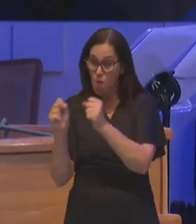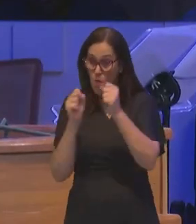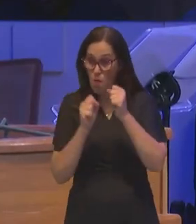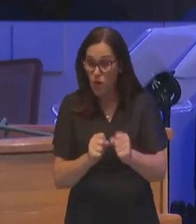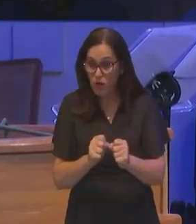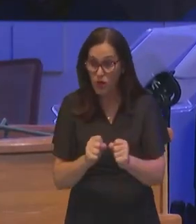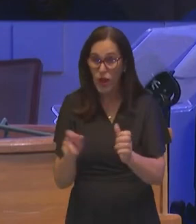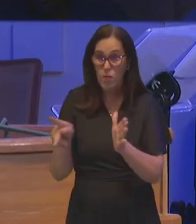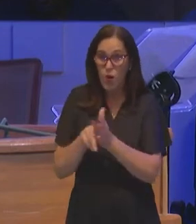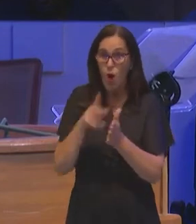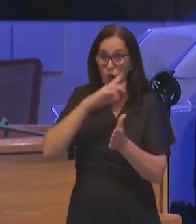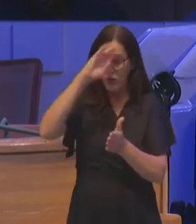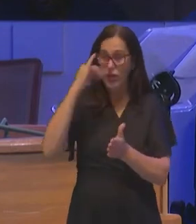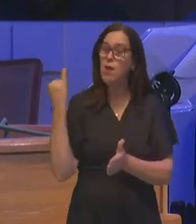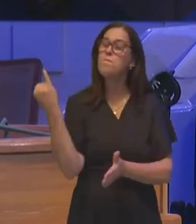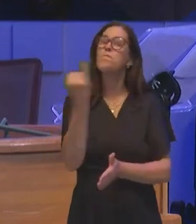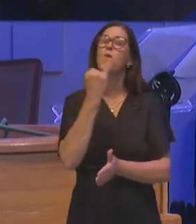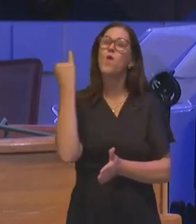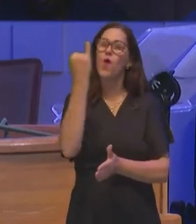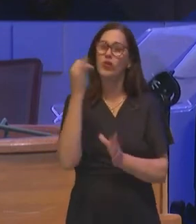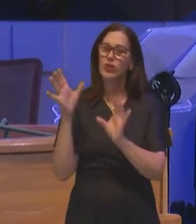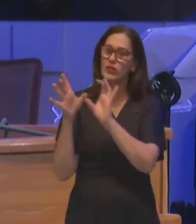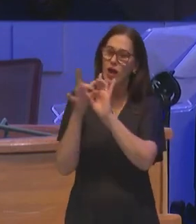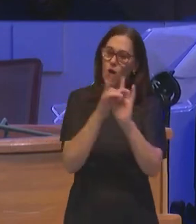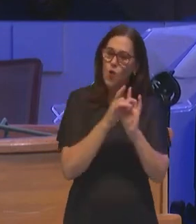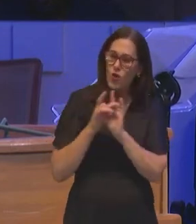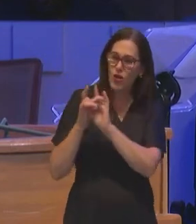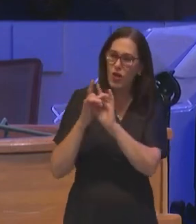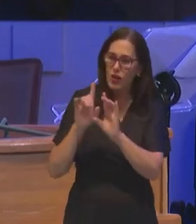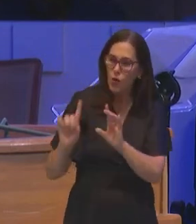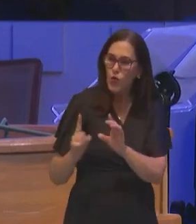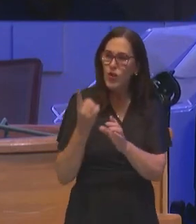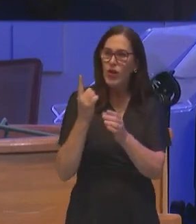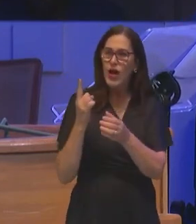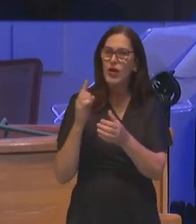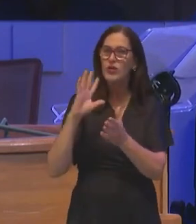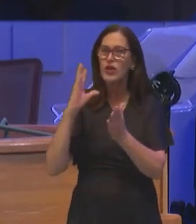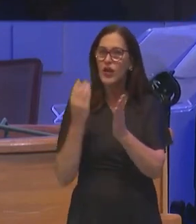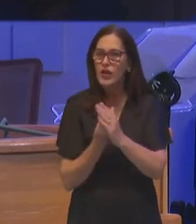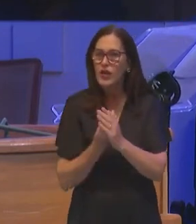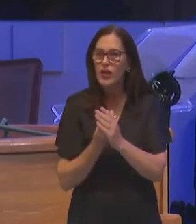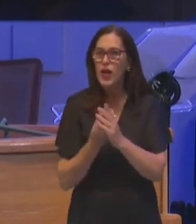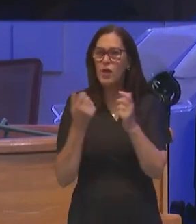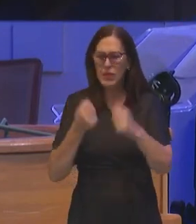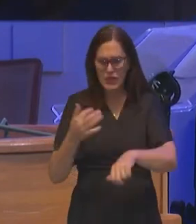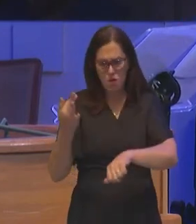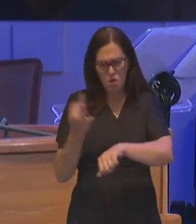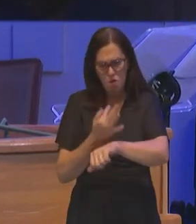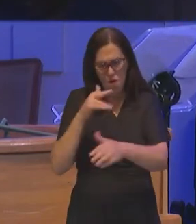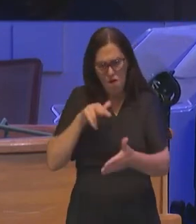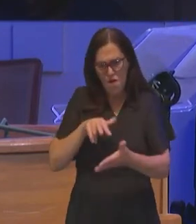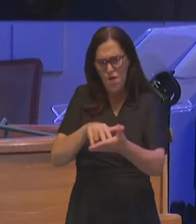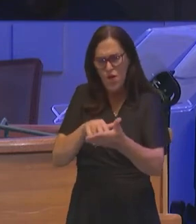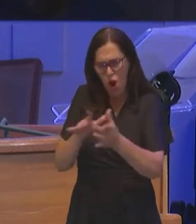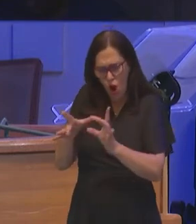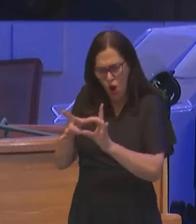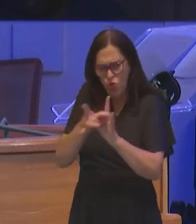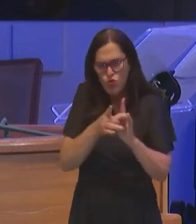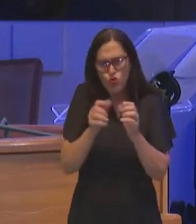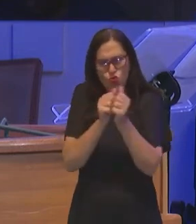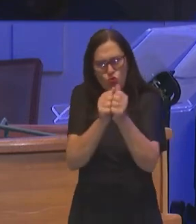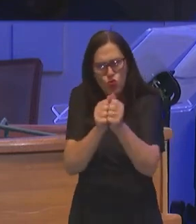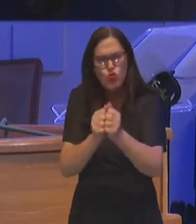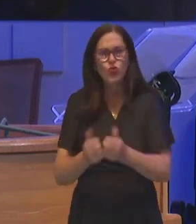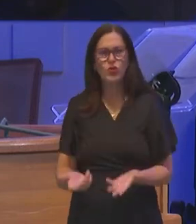poder do Senhor e na importância da comunhão, da unidade da igreja, precisamos perseverar unidos, juntos.